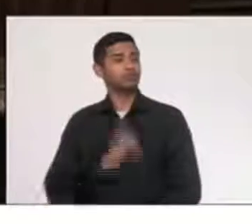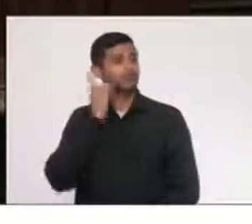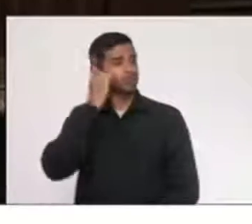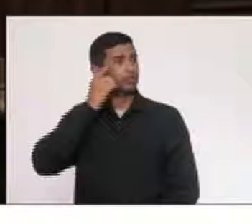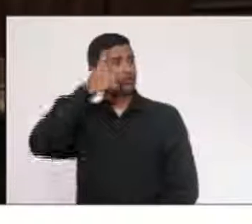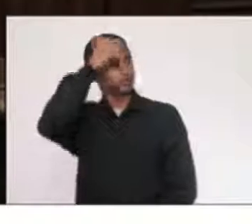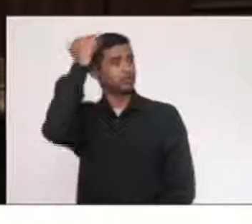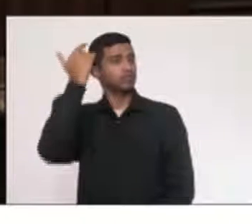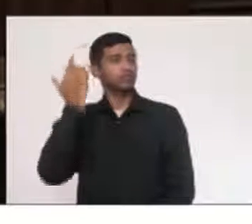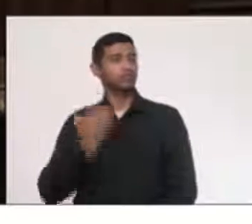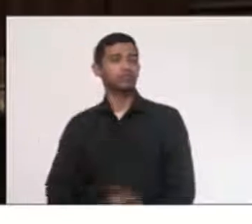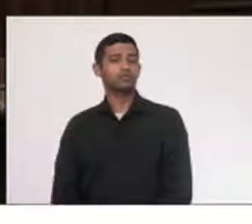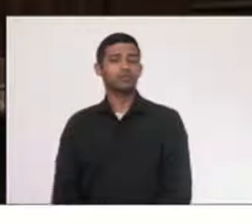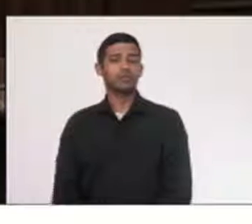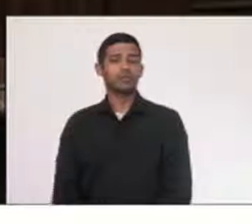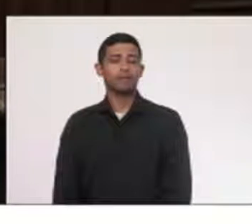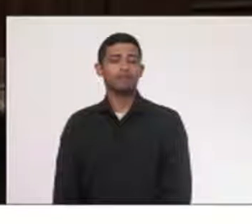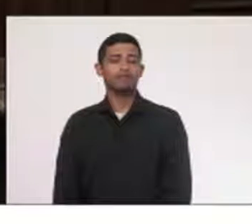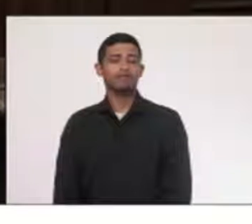Paulo,